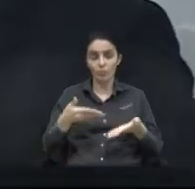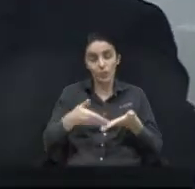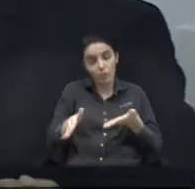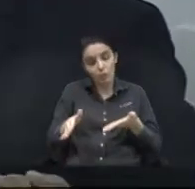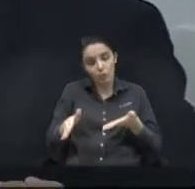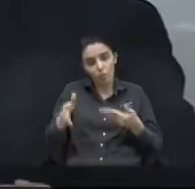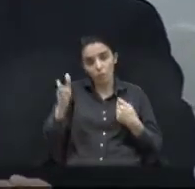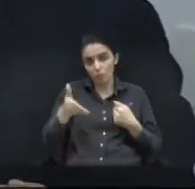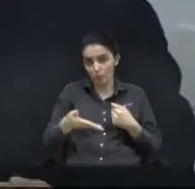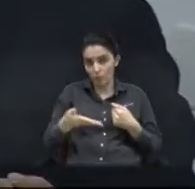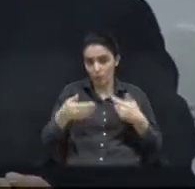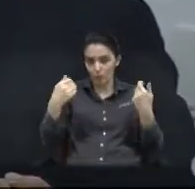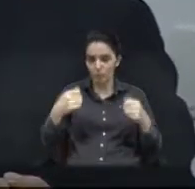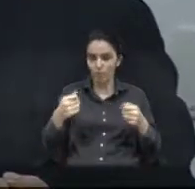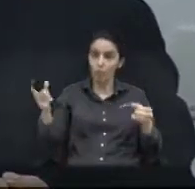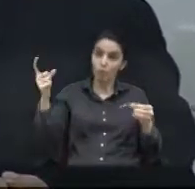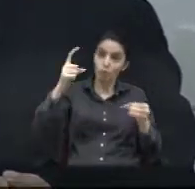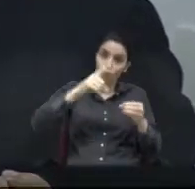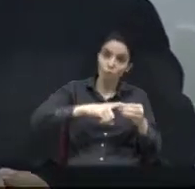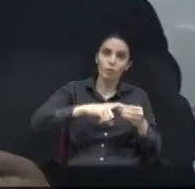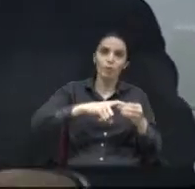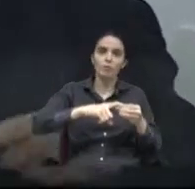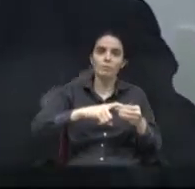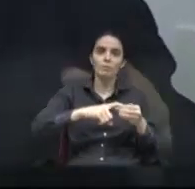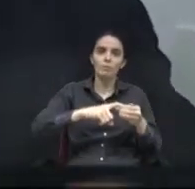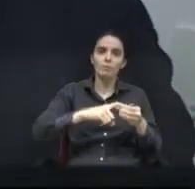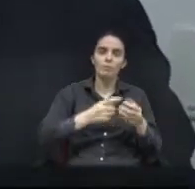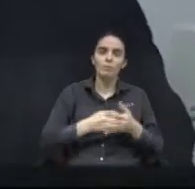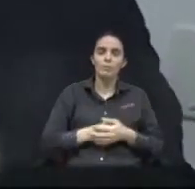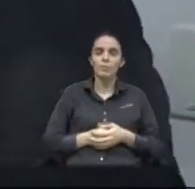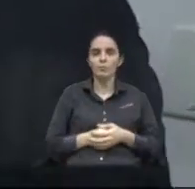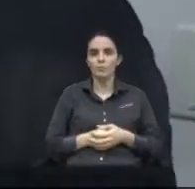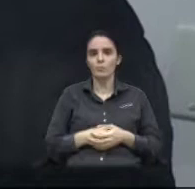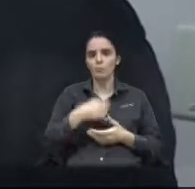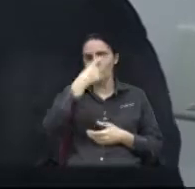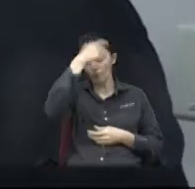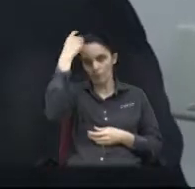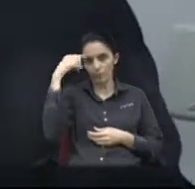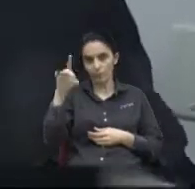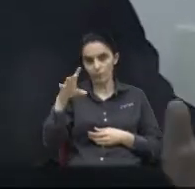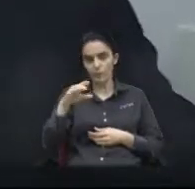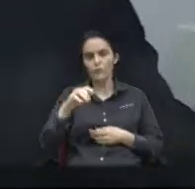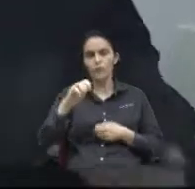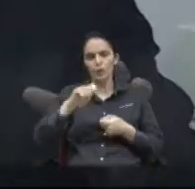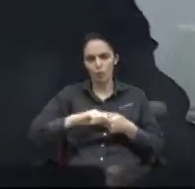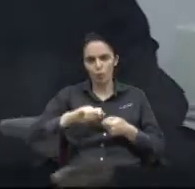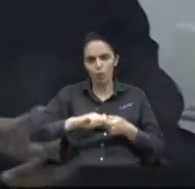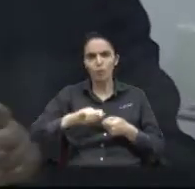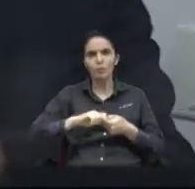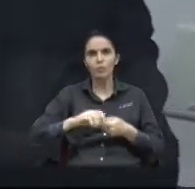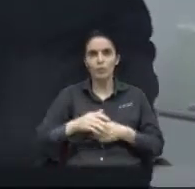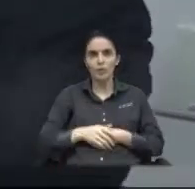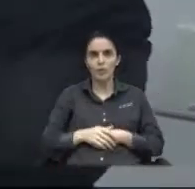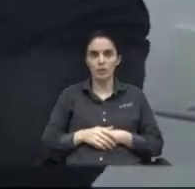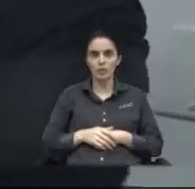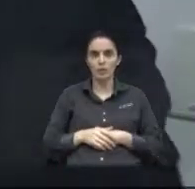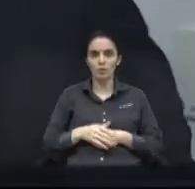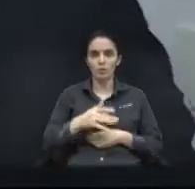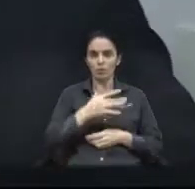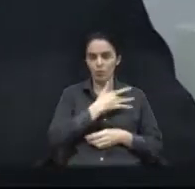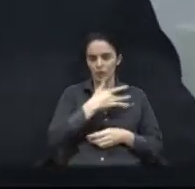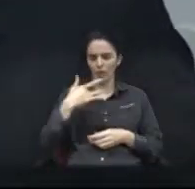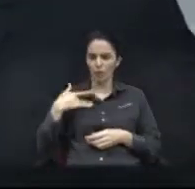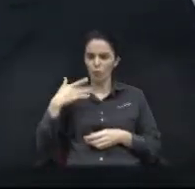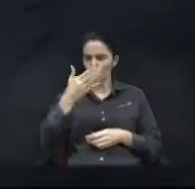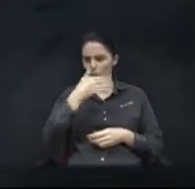que isso possa voltar e é um compromisso meu que eu vou fazer isso todo recuperando a minha saúde mas uma das coisas que